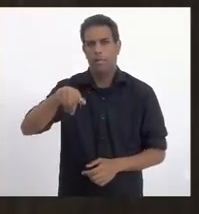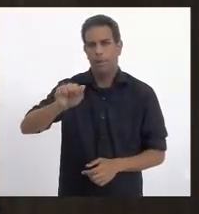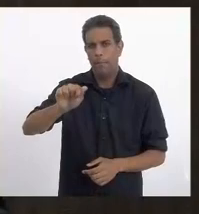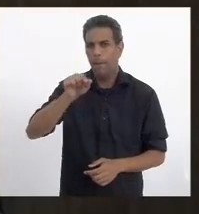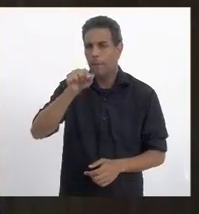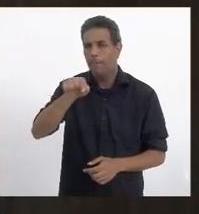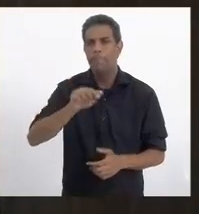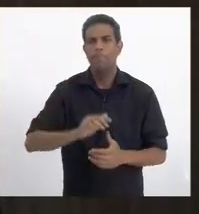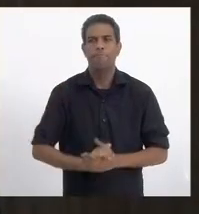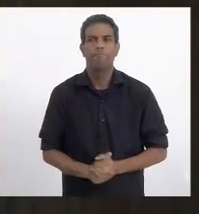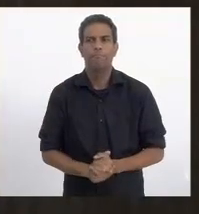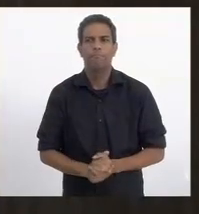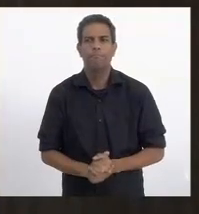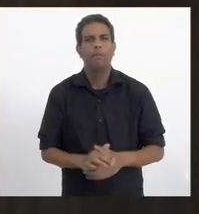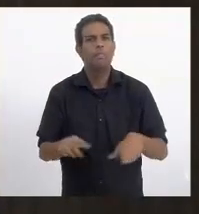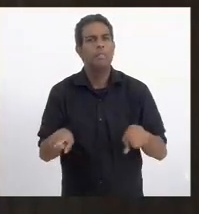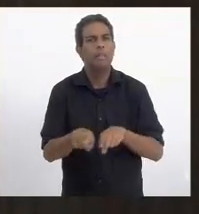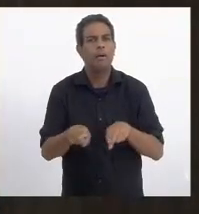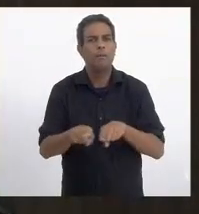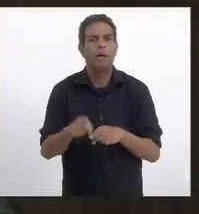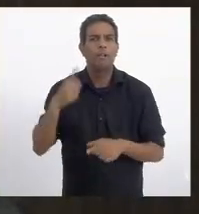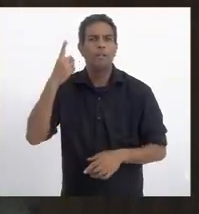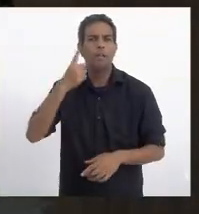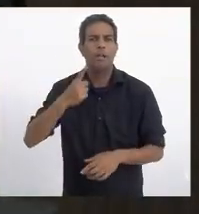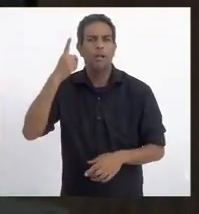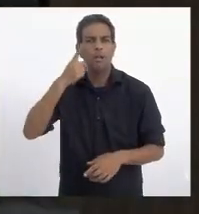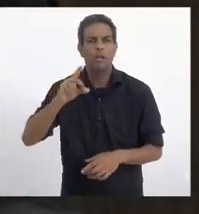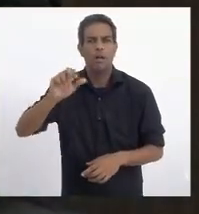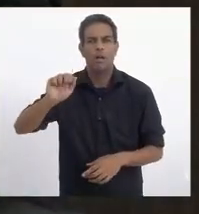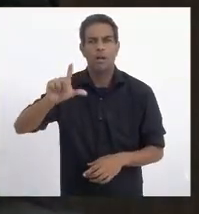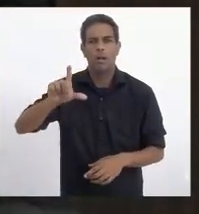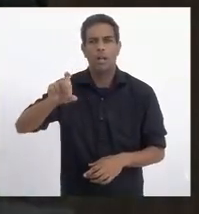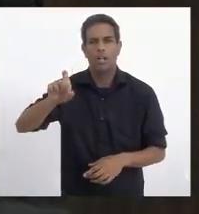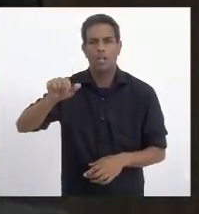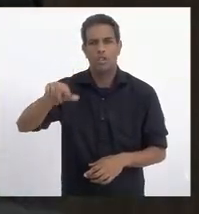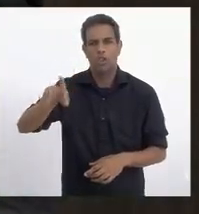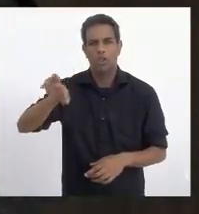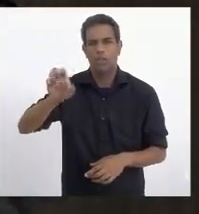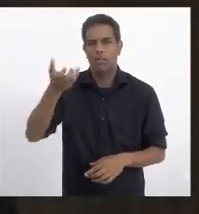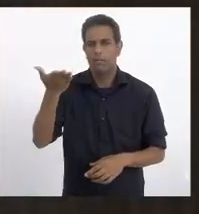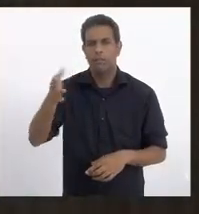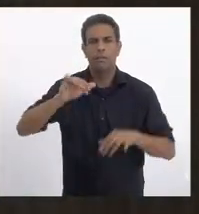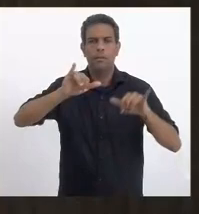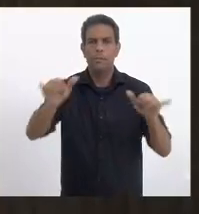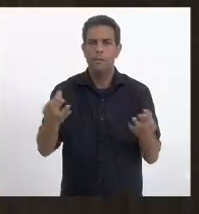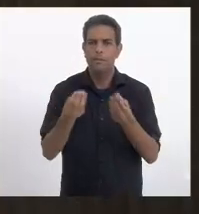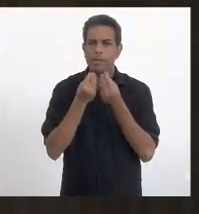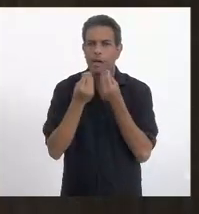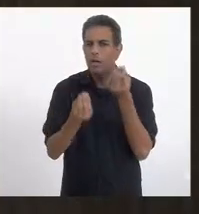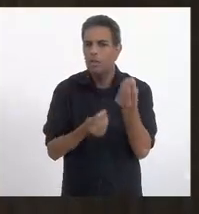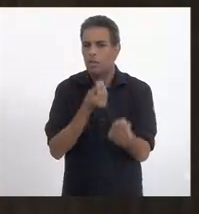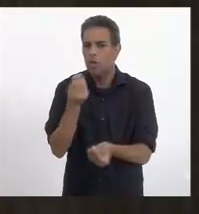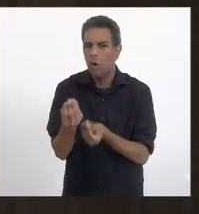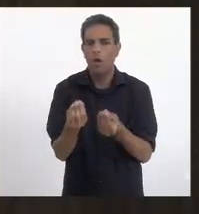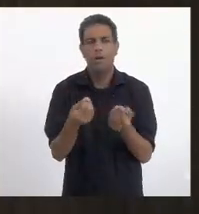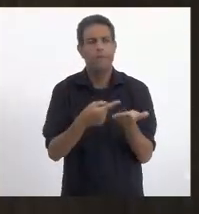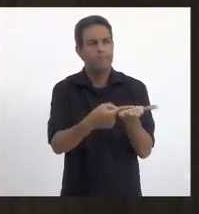Amorim Deputado Alexandre aqui na Plock vice-líder do Governo na oportunidade